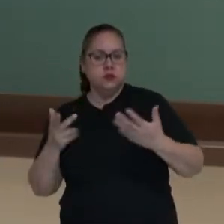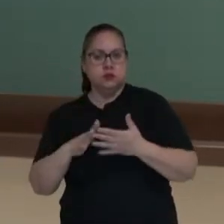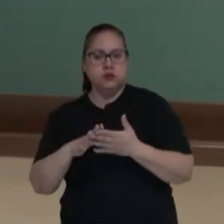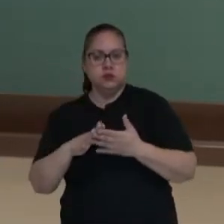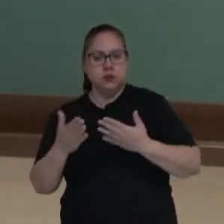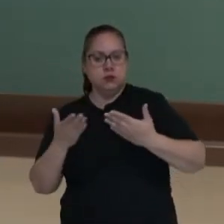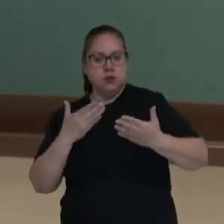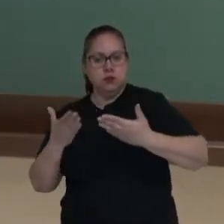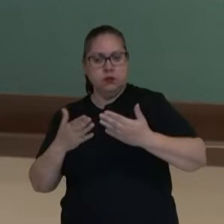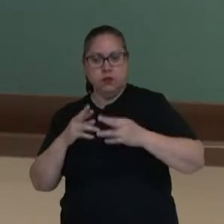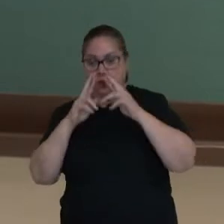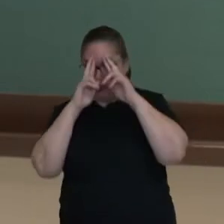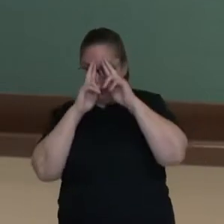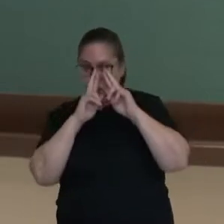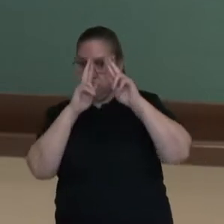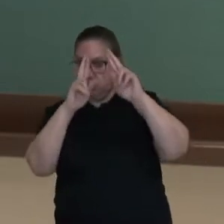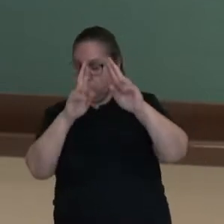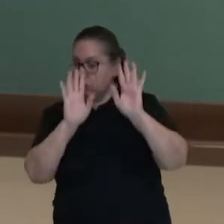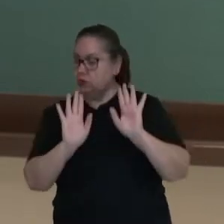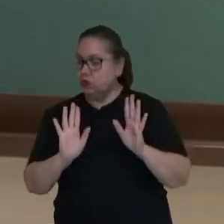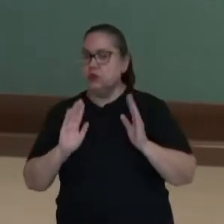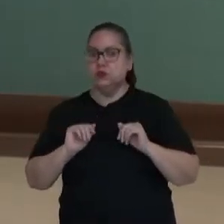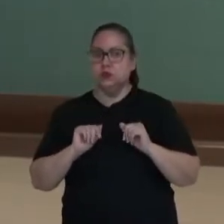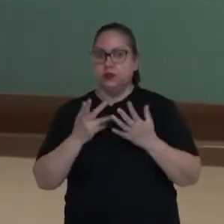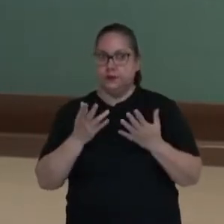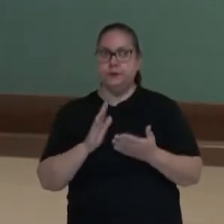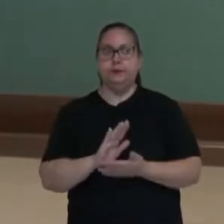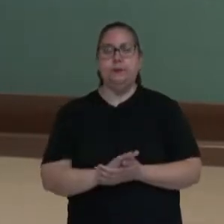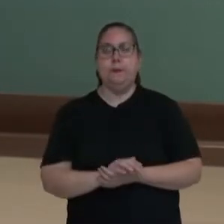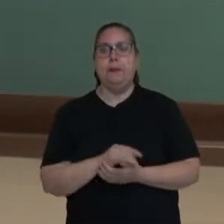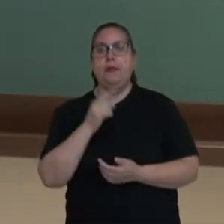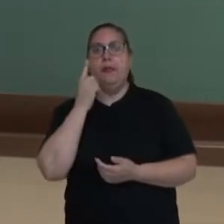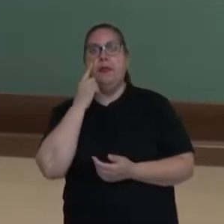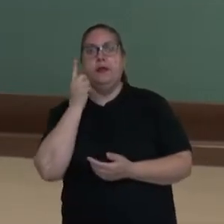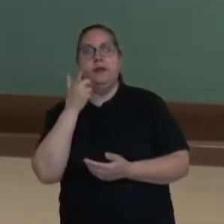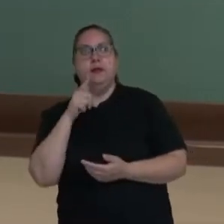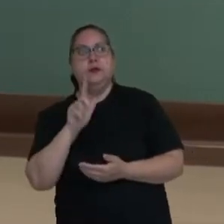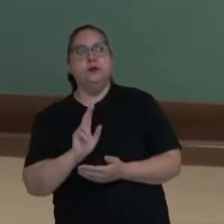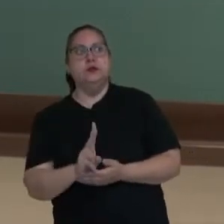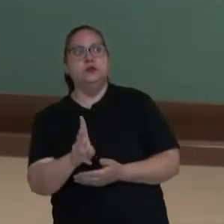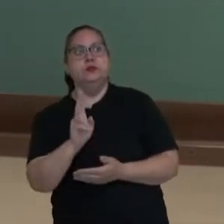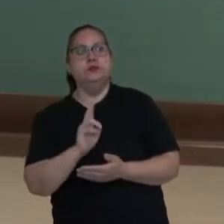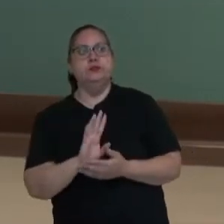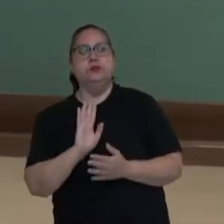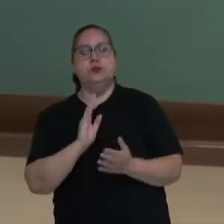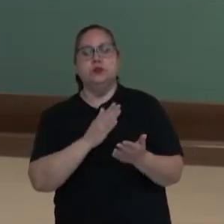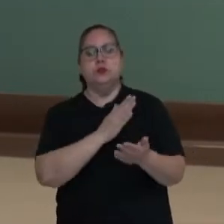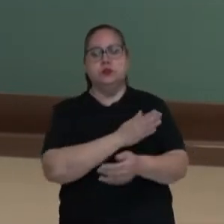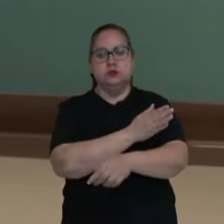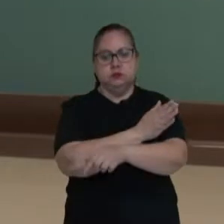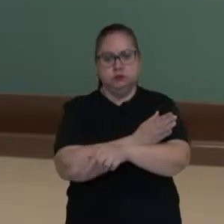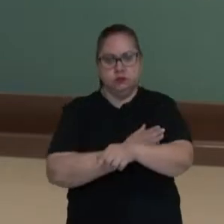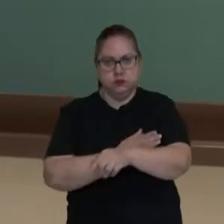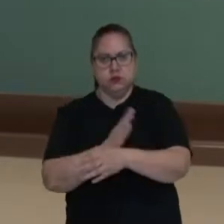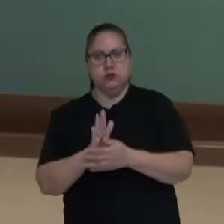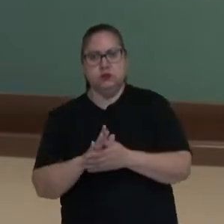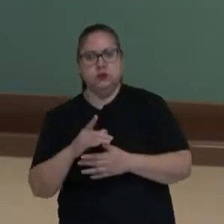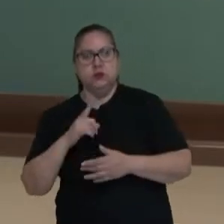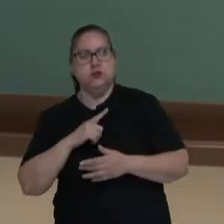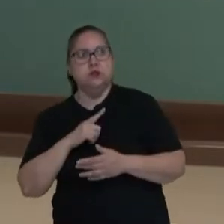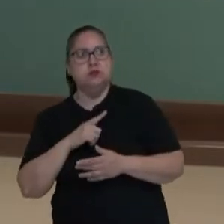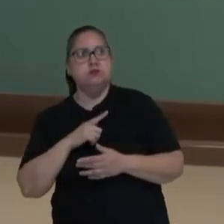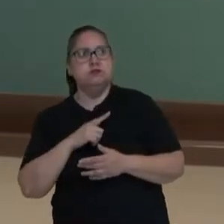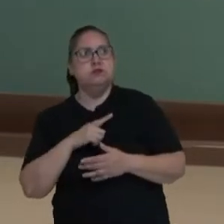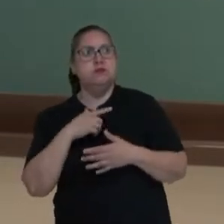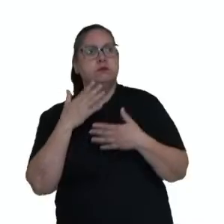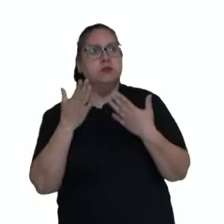debate respeitoso, né, gente? Vamos lá. Bom, durante a Idade Média, a gente tinha a